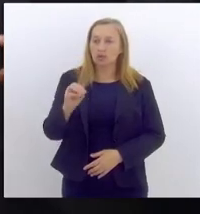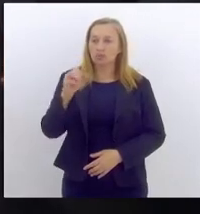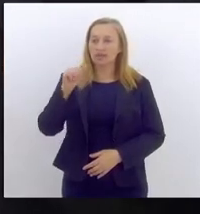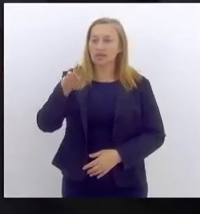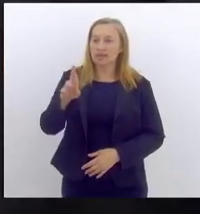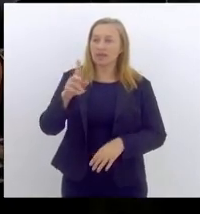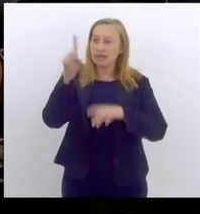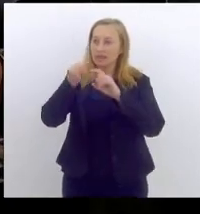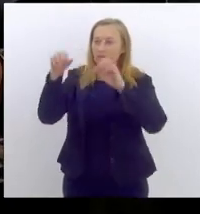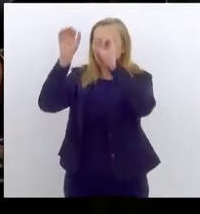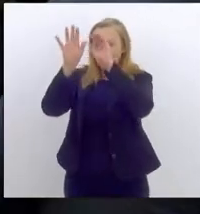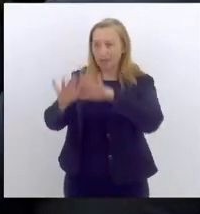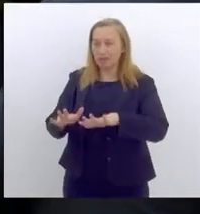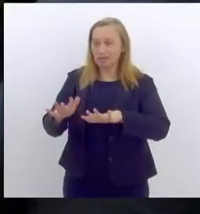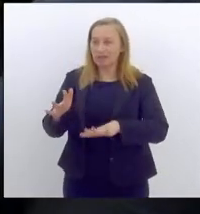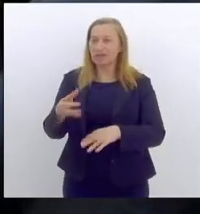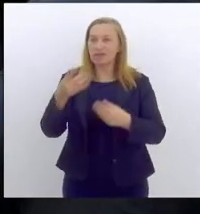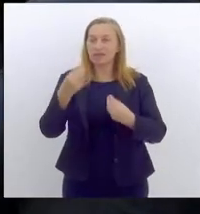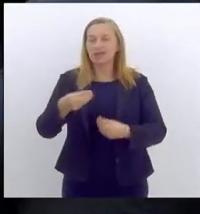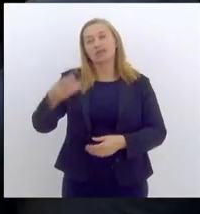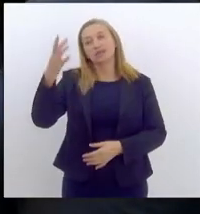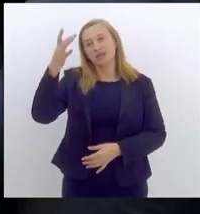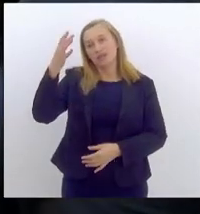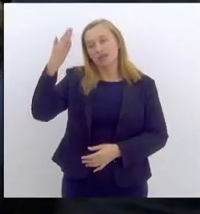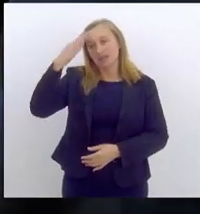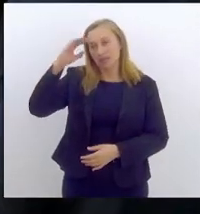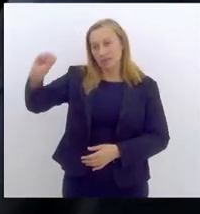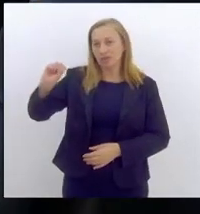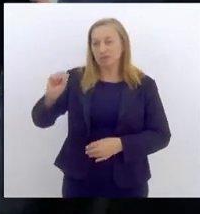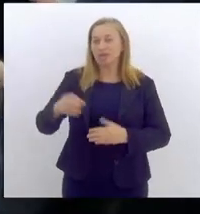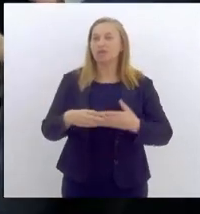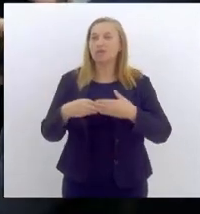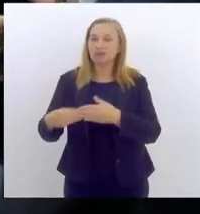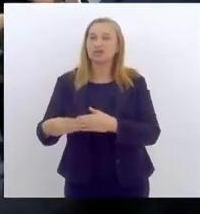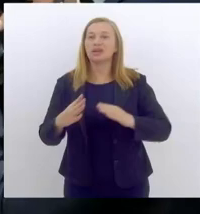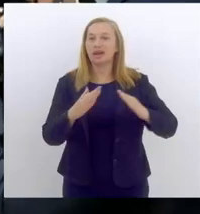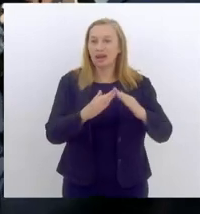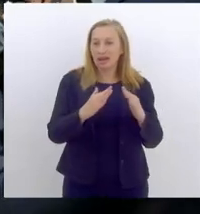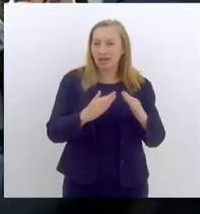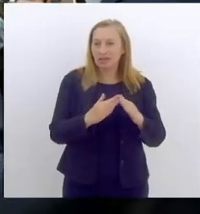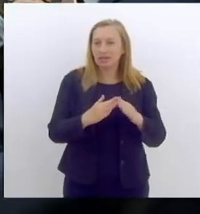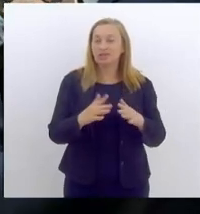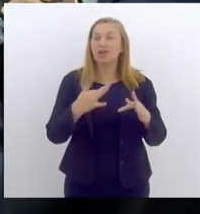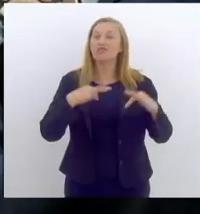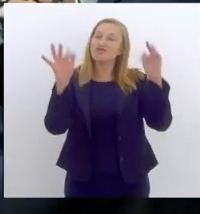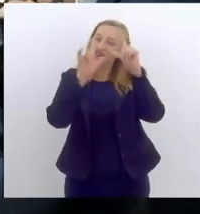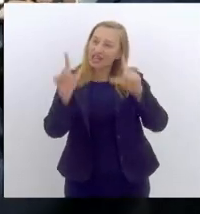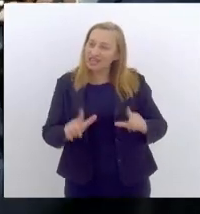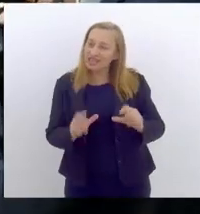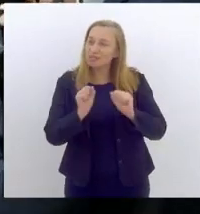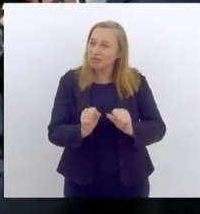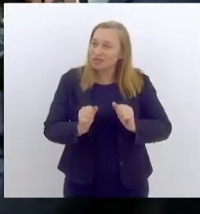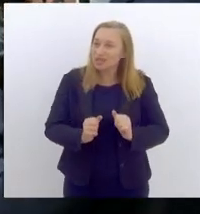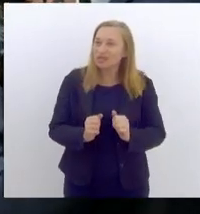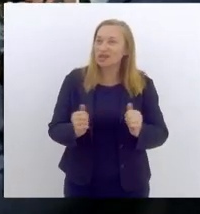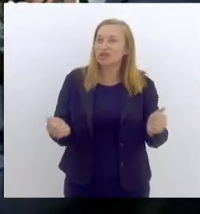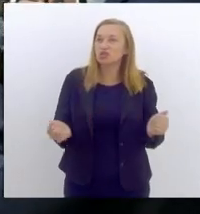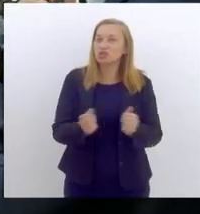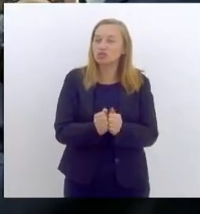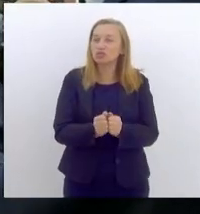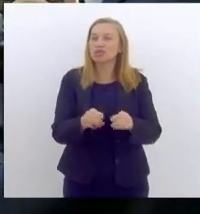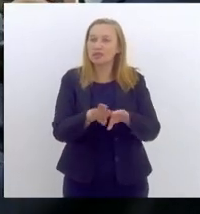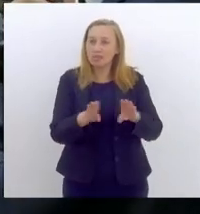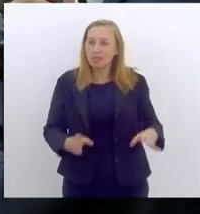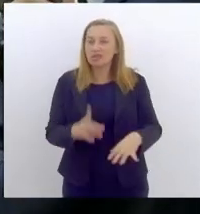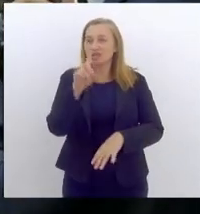lhe abençoe e lhe dê muita sabedoria na condução dessa casa. Fico muito feliz de poder estar compondo essa mesa